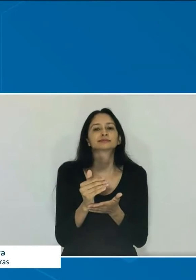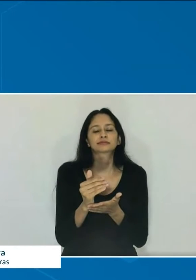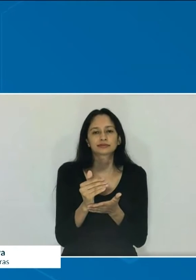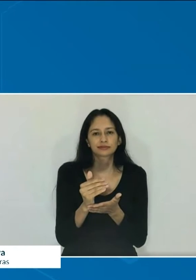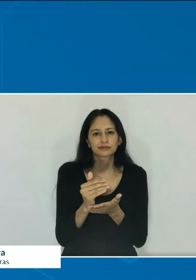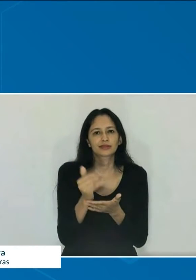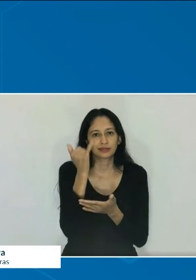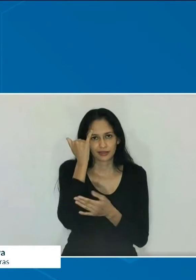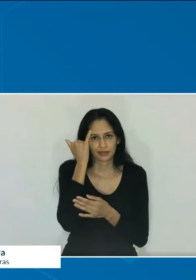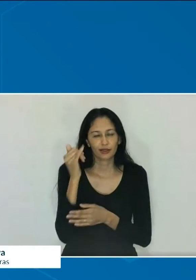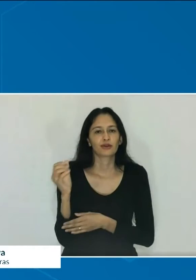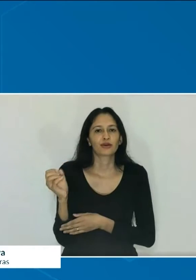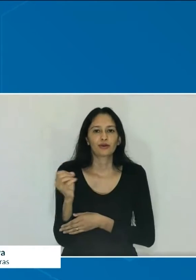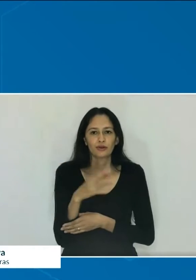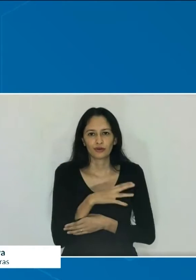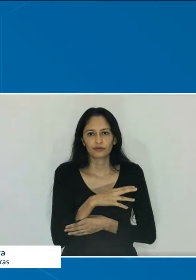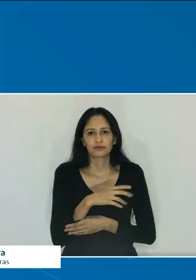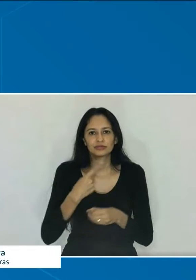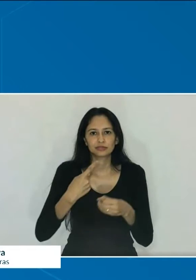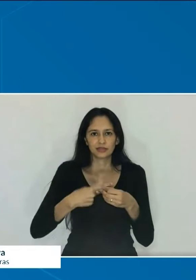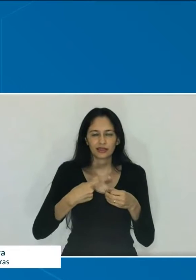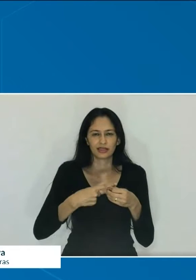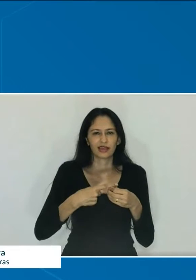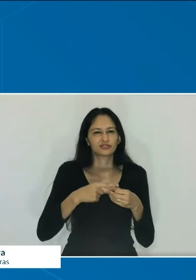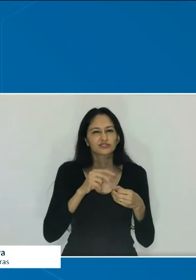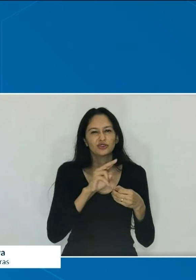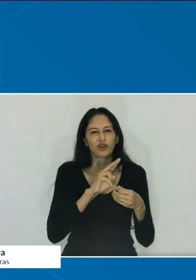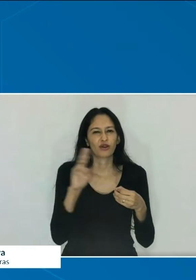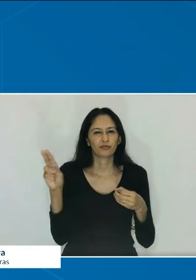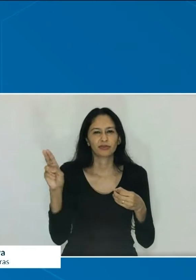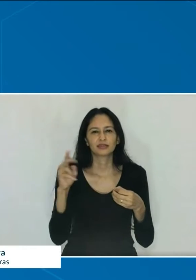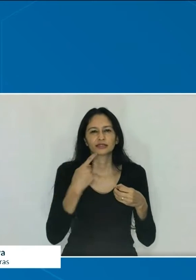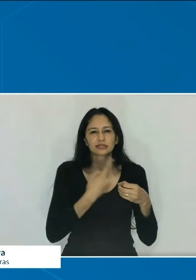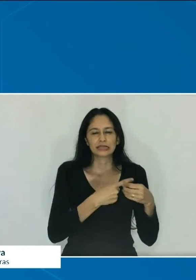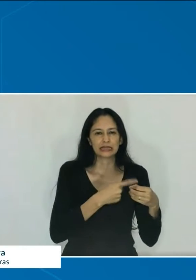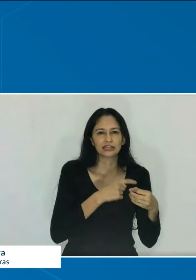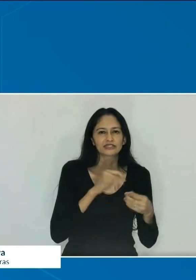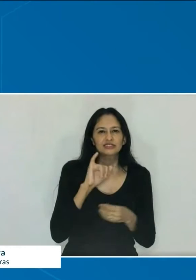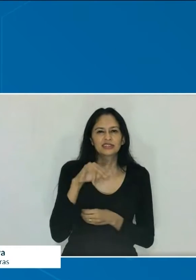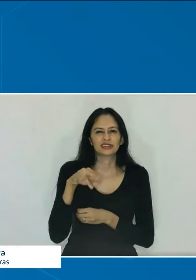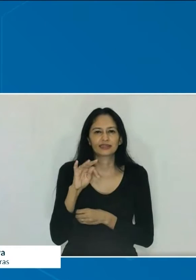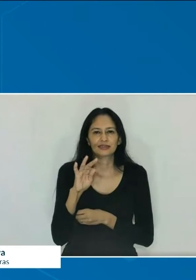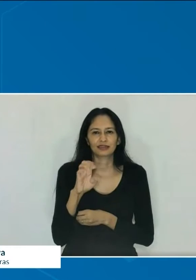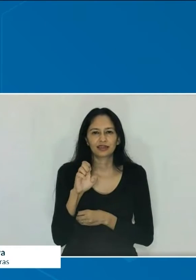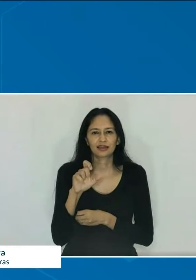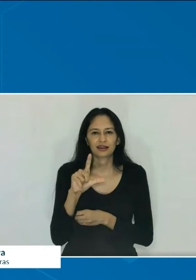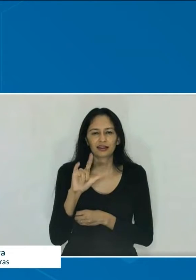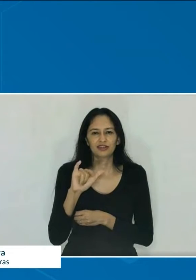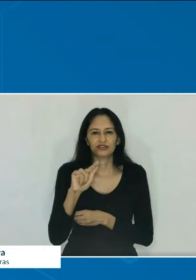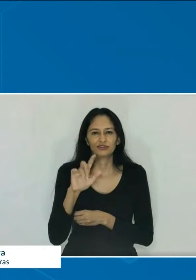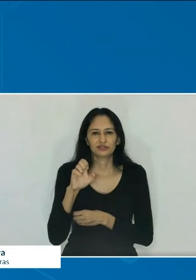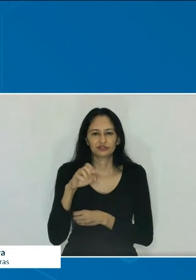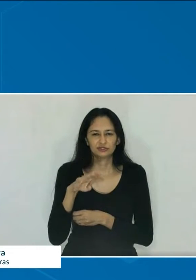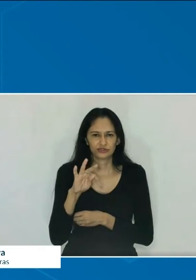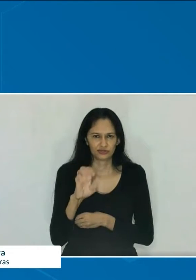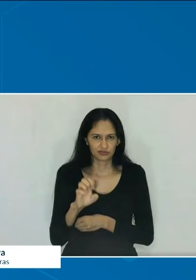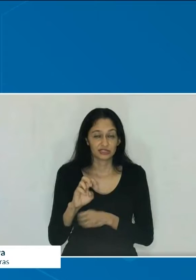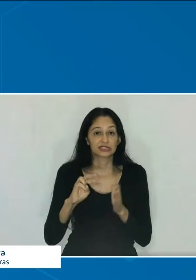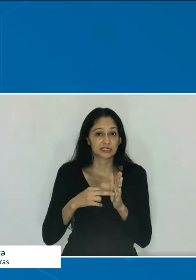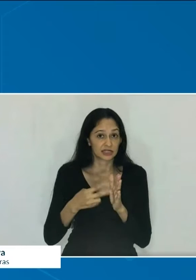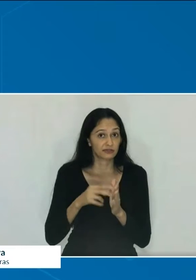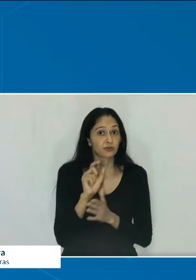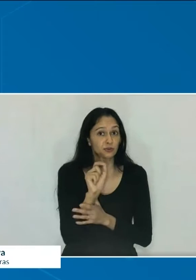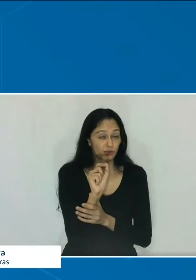hoje está na moda de cidade inteligente, que é aquela cidade, né, que visa utilizar os recursos